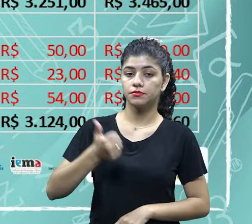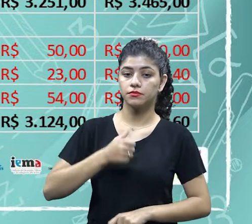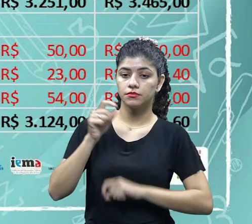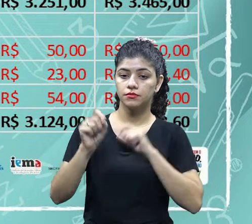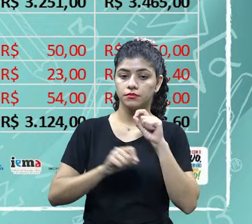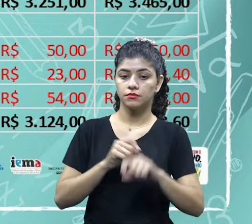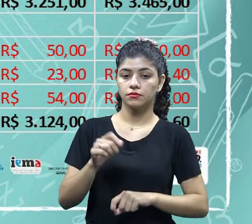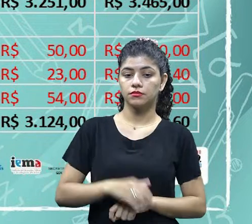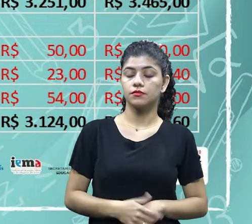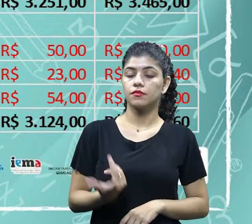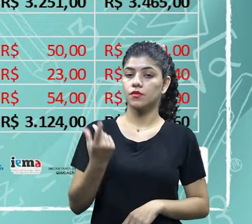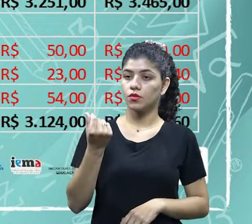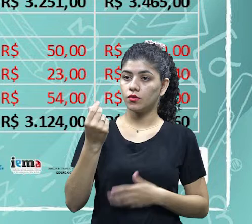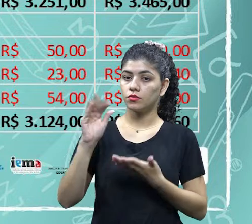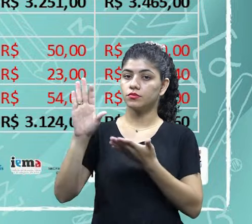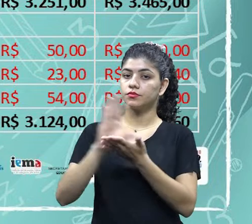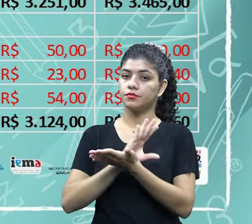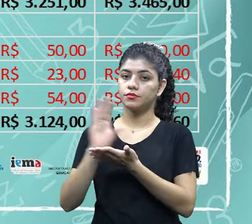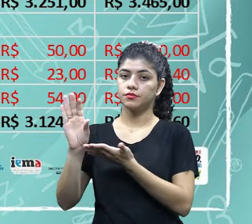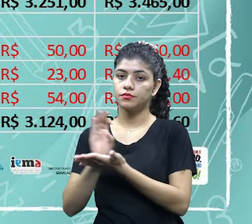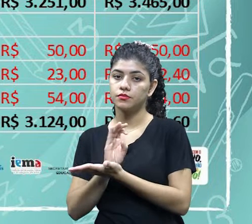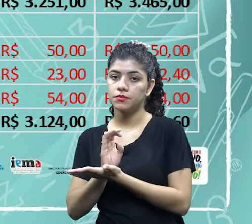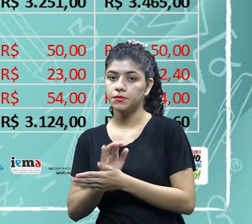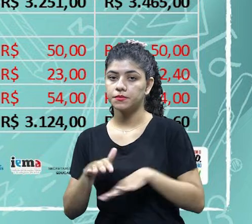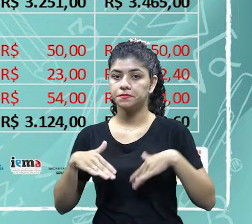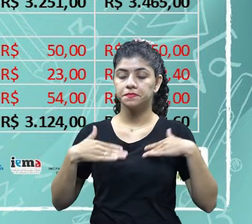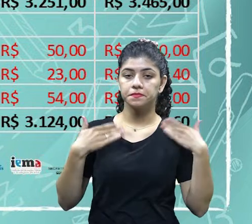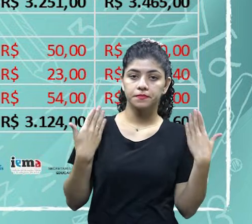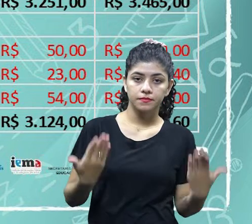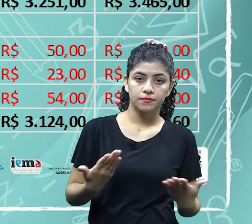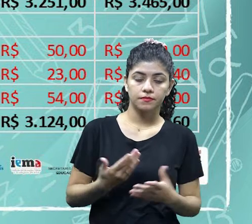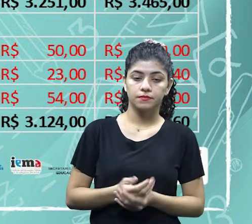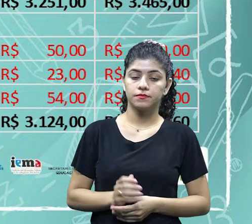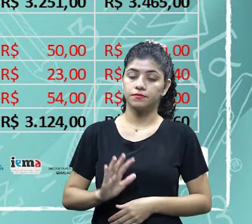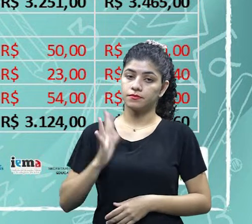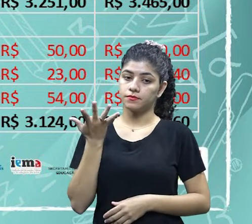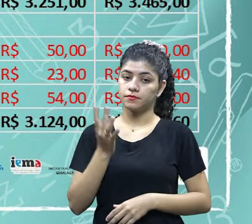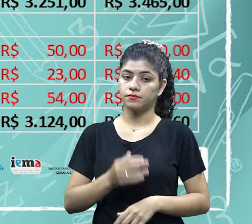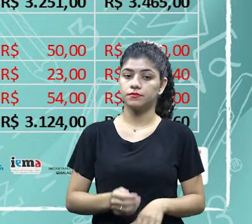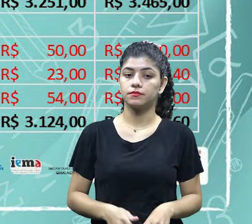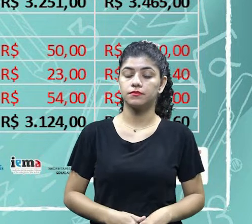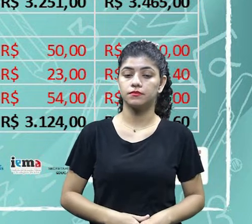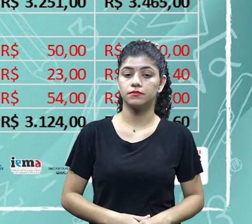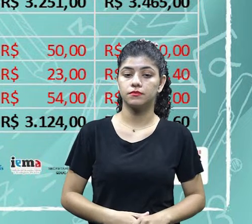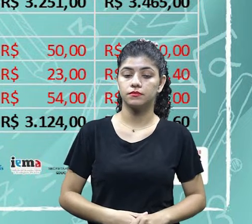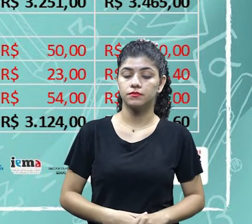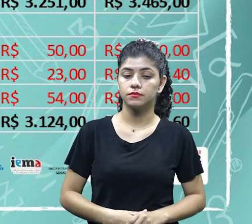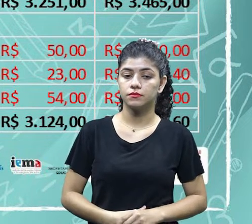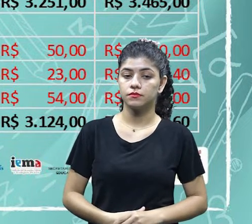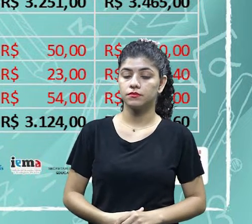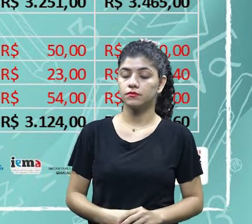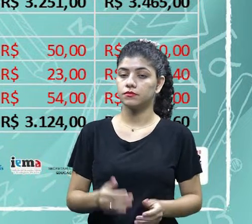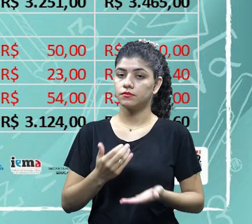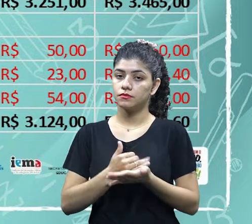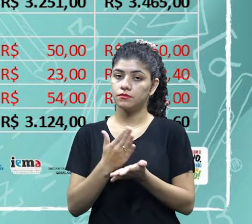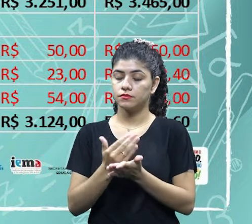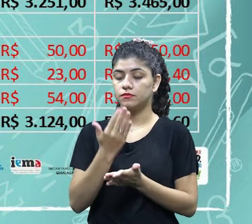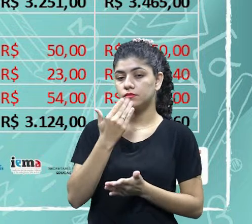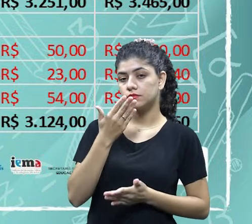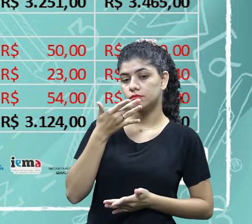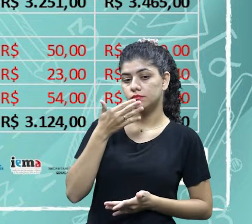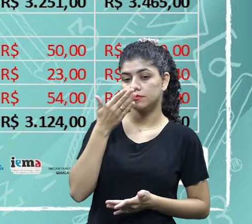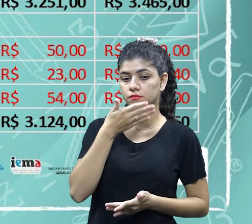quê? As receitas. Então, quais foram as receitas que aconteceram? Receita de venda de doces e